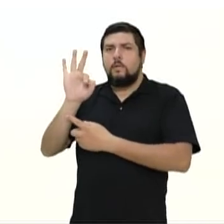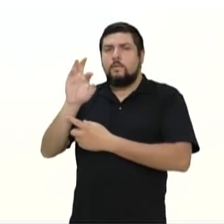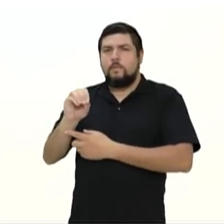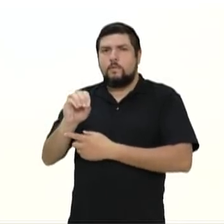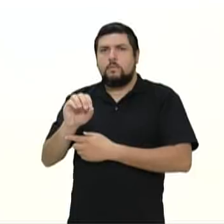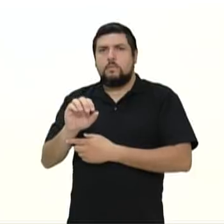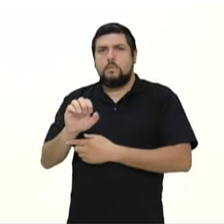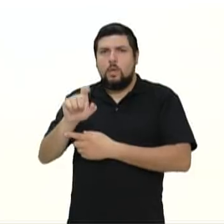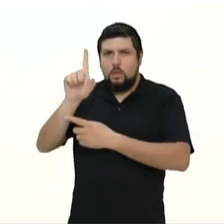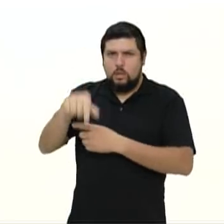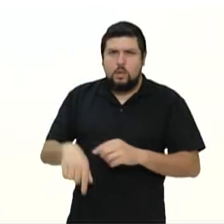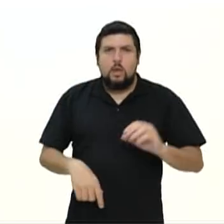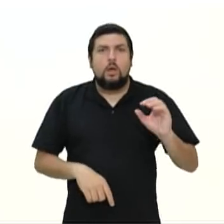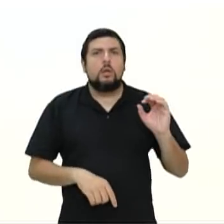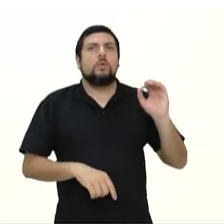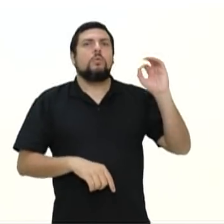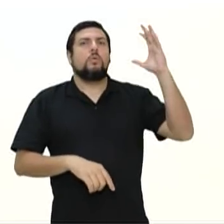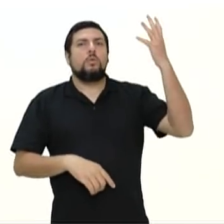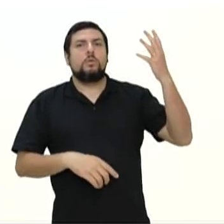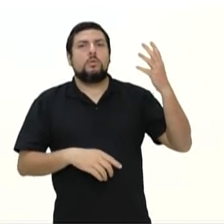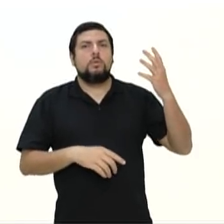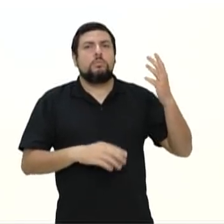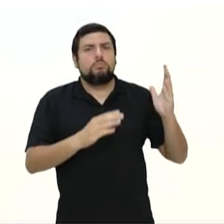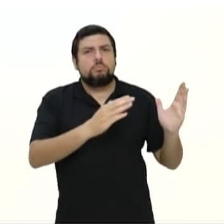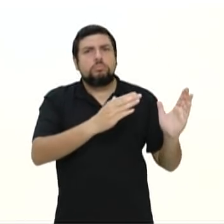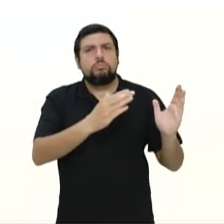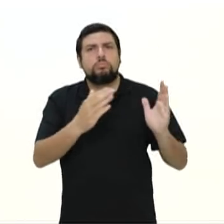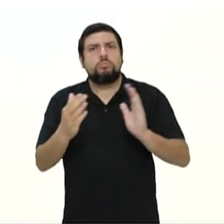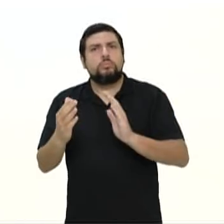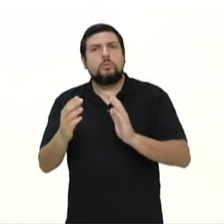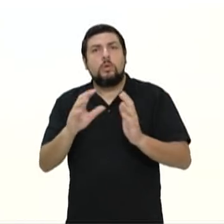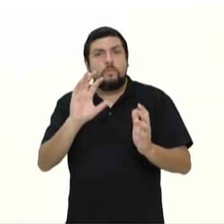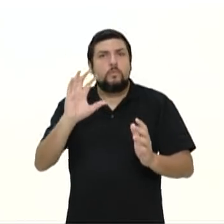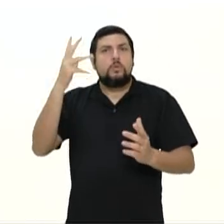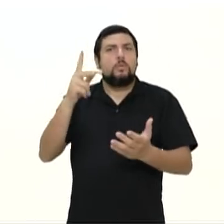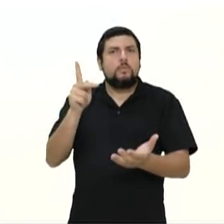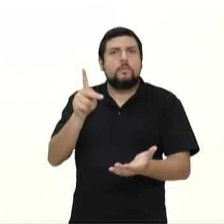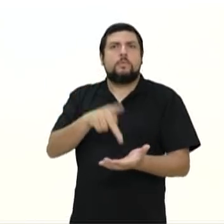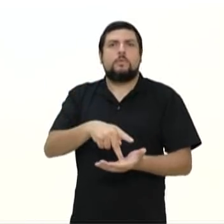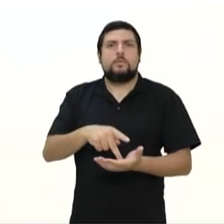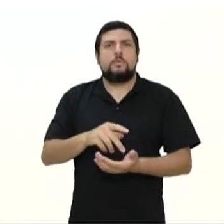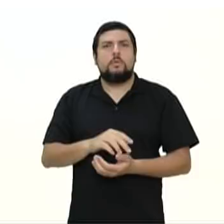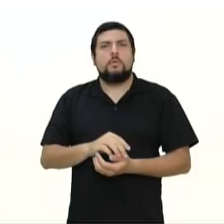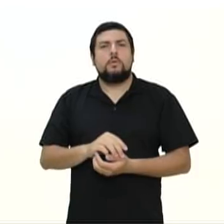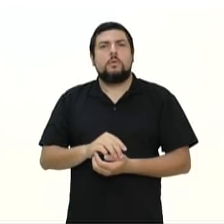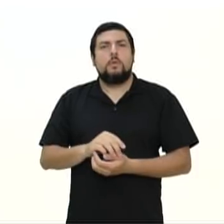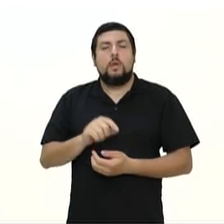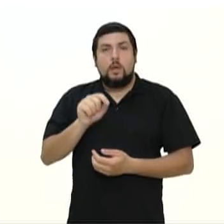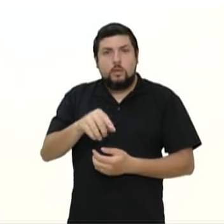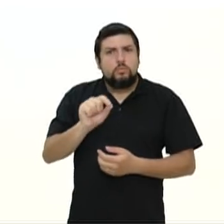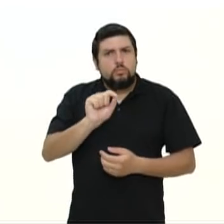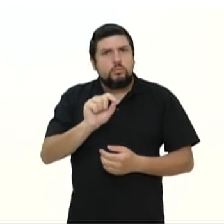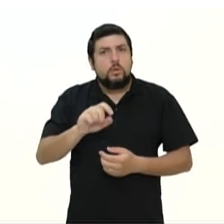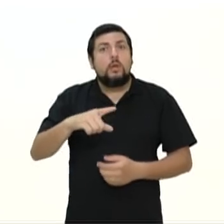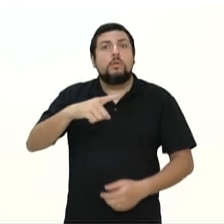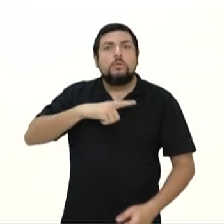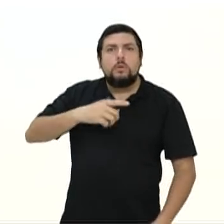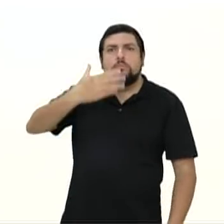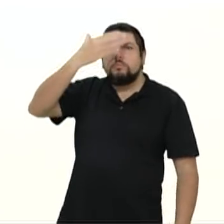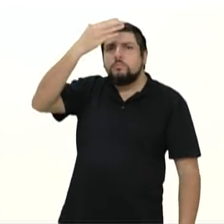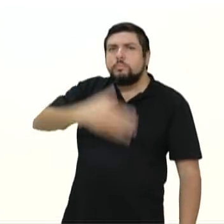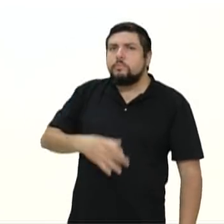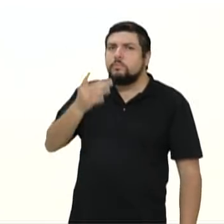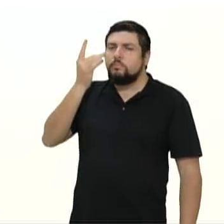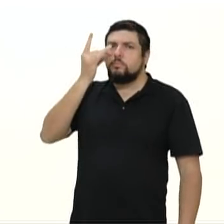ou acontecimentos que realmente aconteceram. Uma verdade é algo que foi comprovado, não